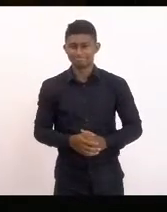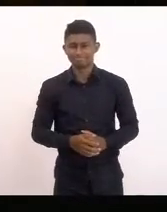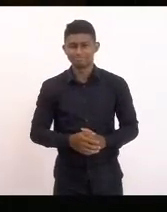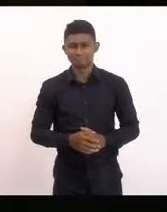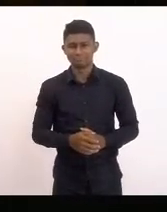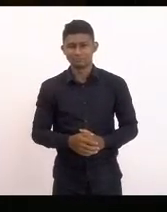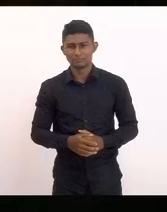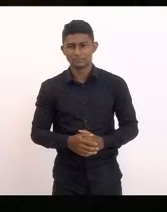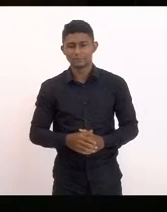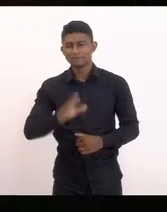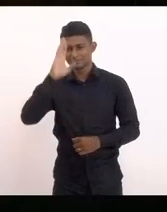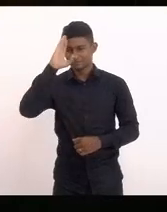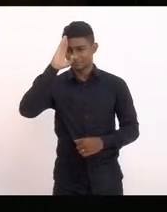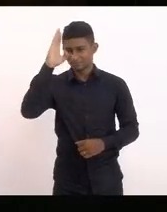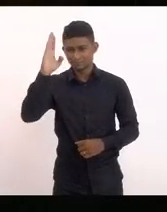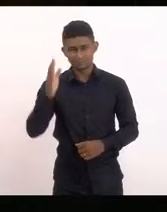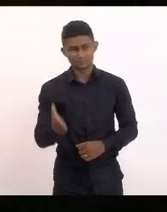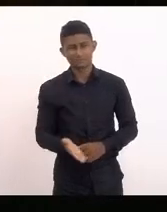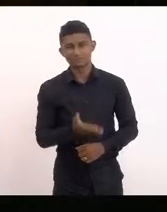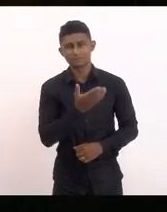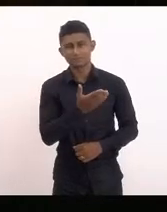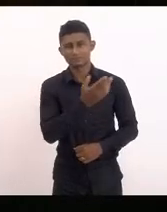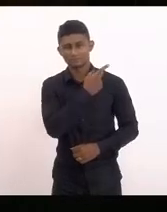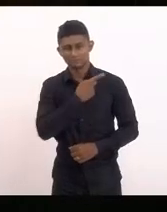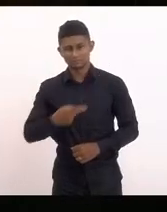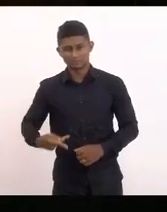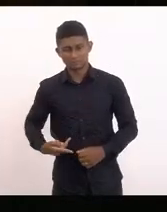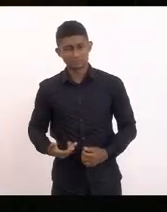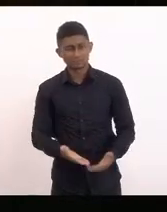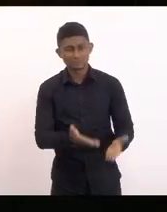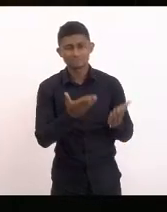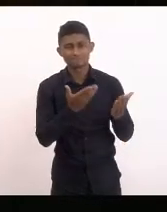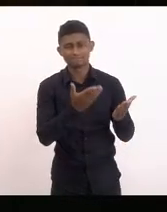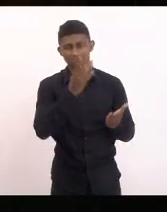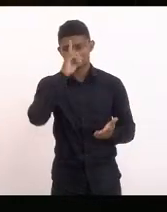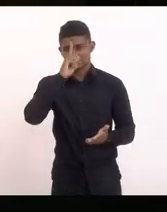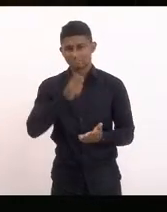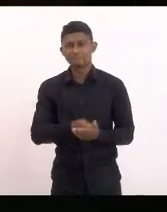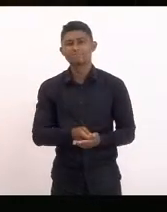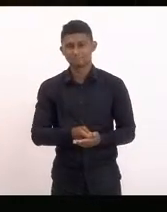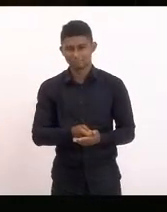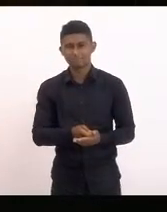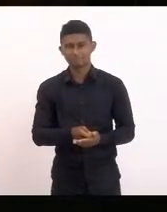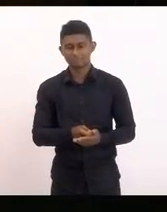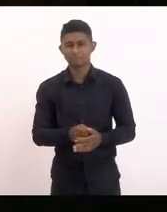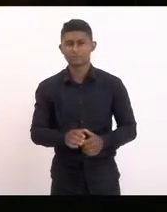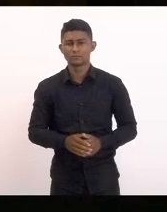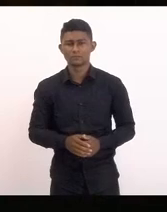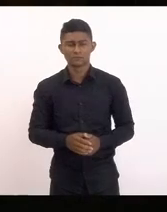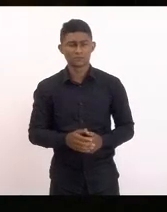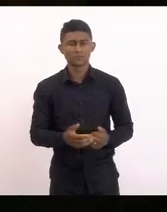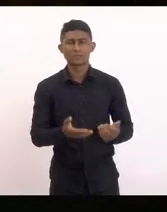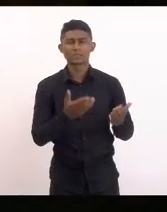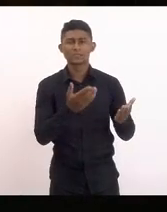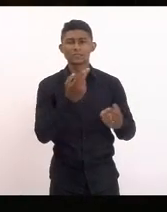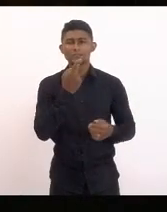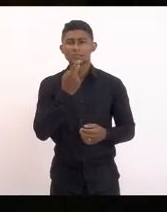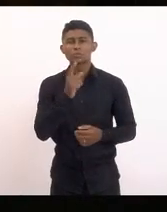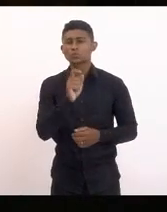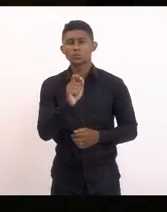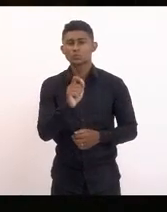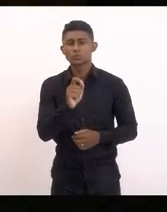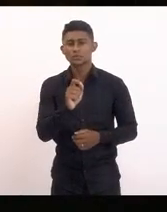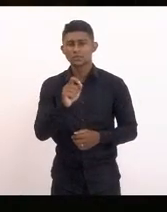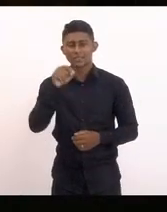em que pese o nosso presidente, concluir, por uma decisão discricionária que lhe cabe, dizer que não ingressará